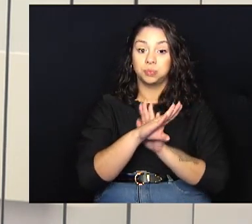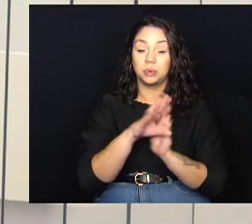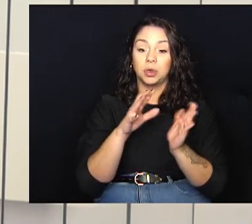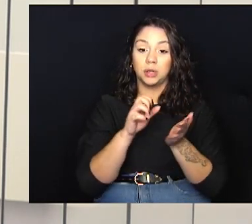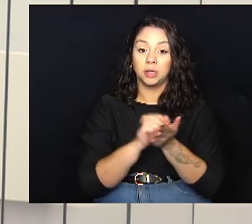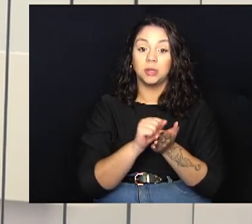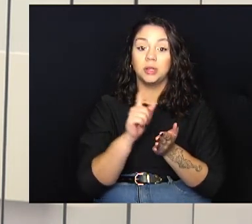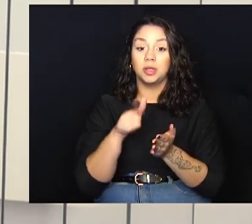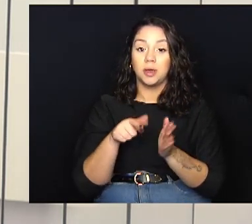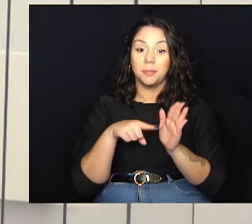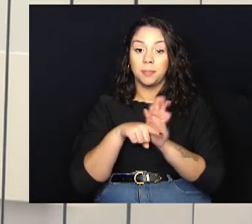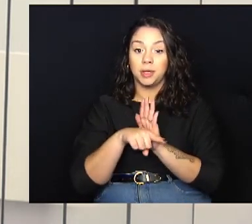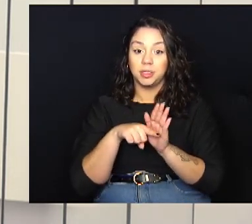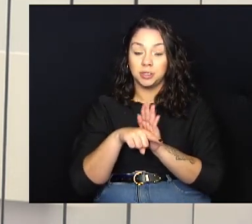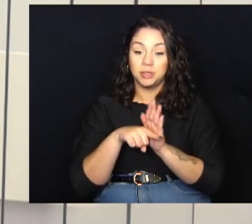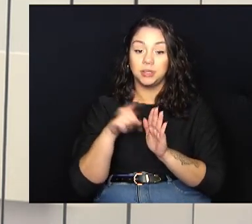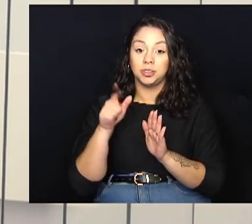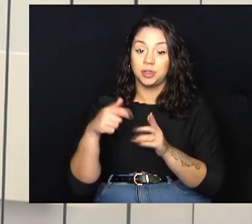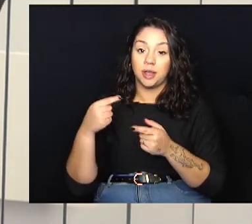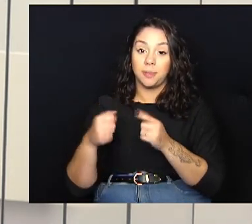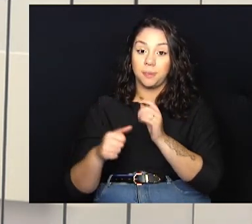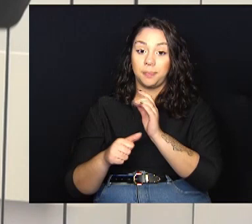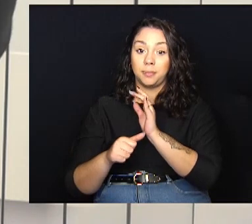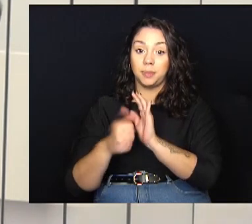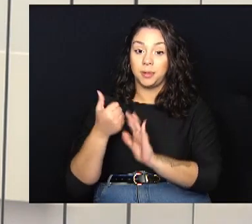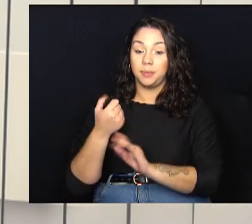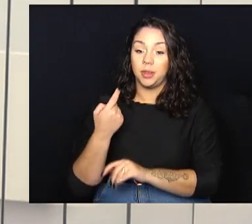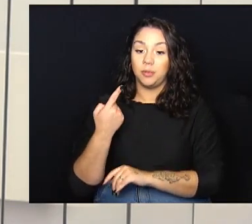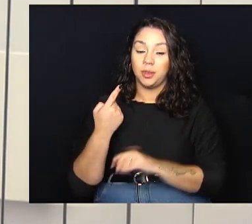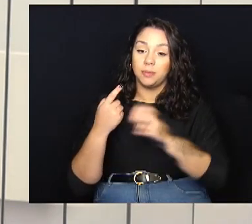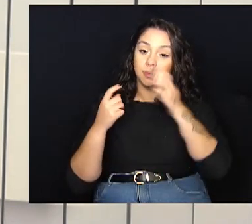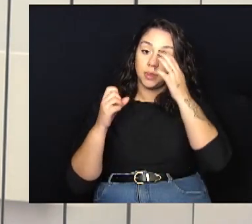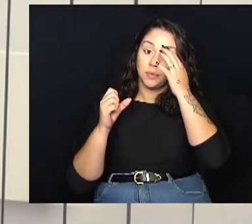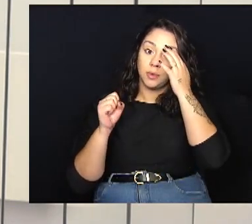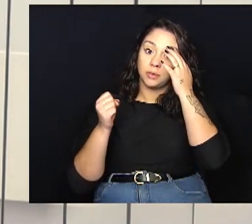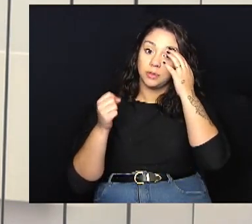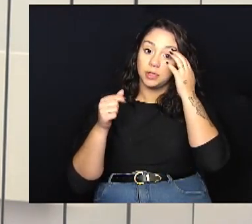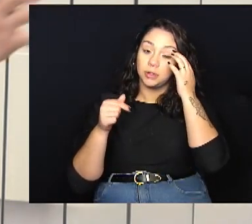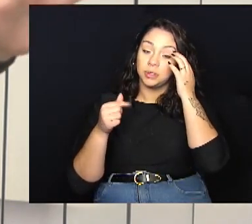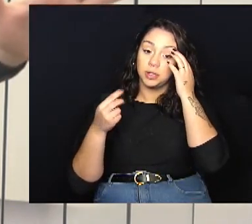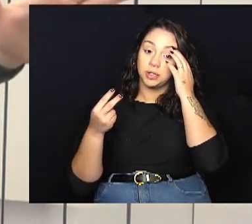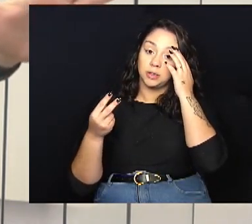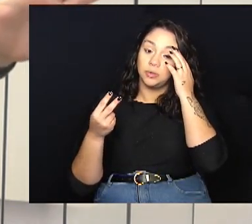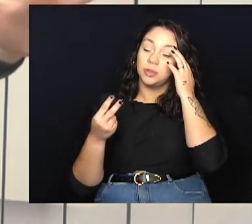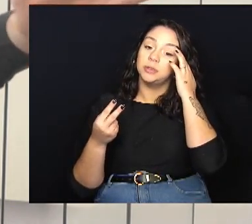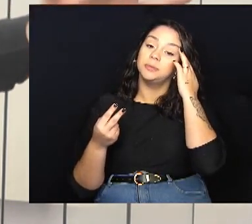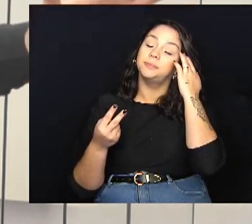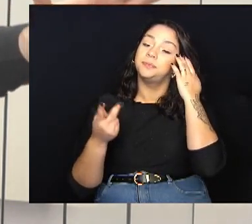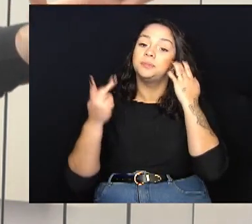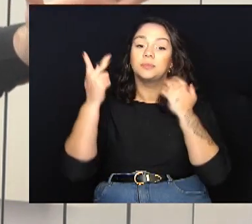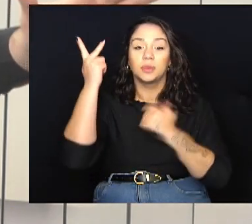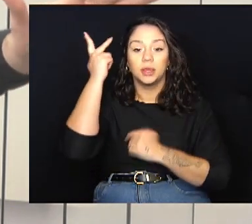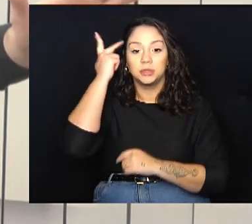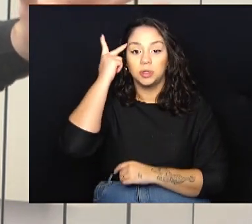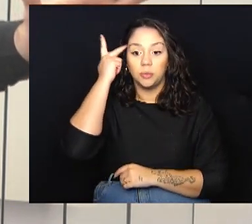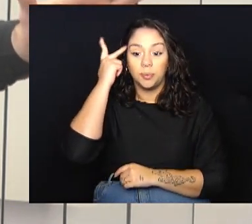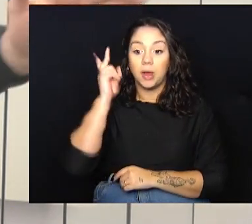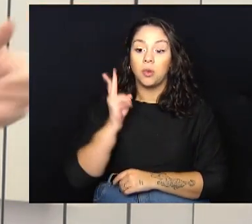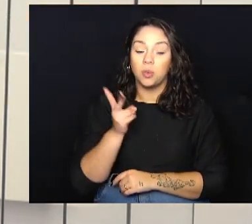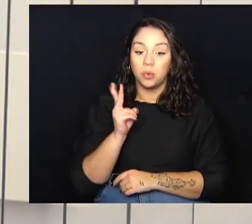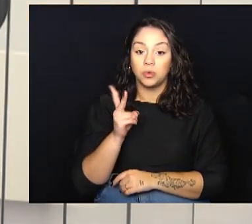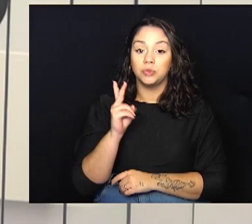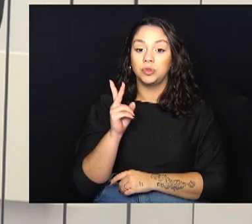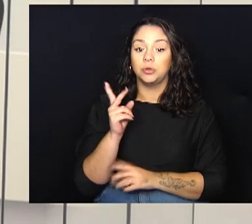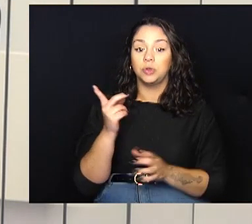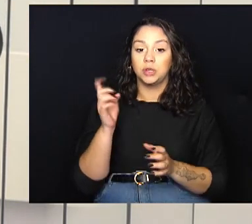pela pesquisa desde a primeira lá em 1872 São Paulo segue como estado mais